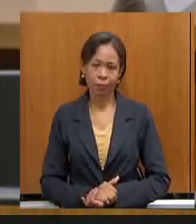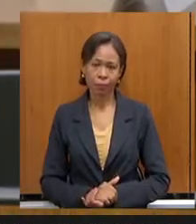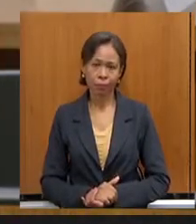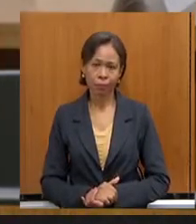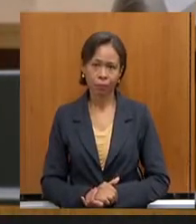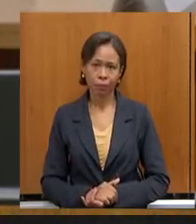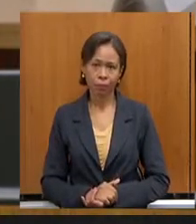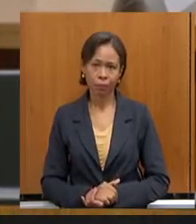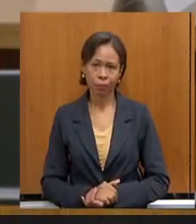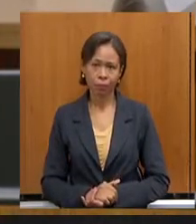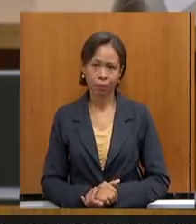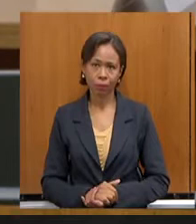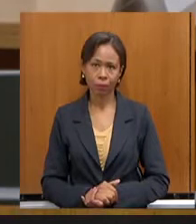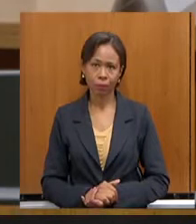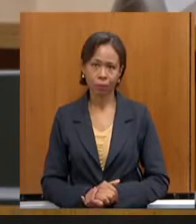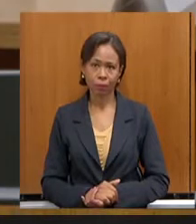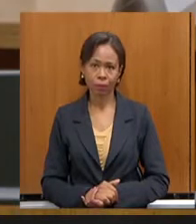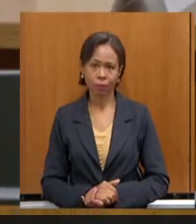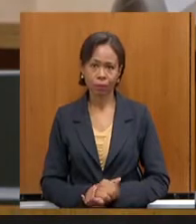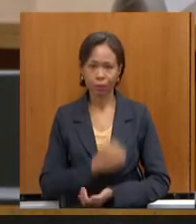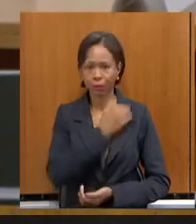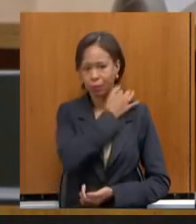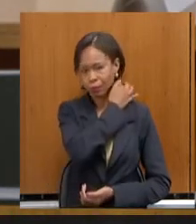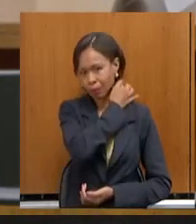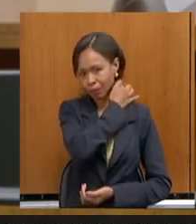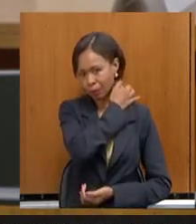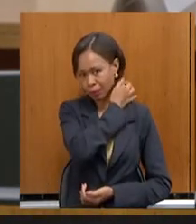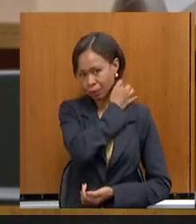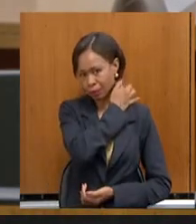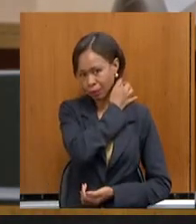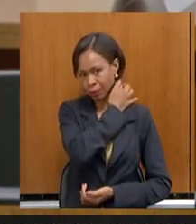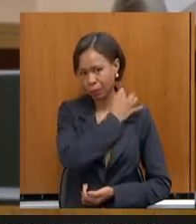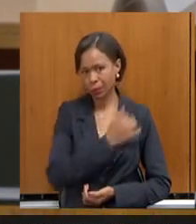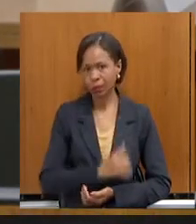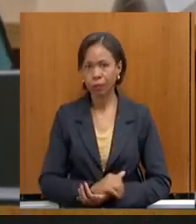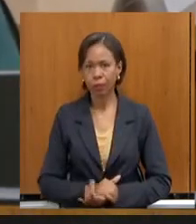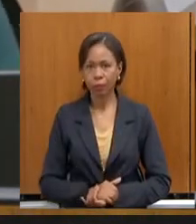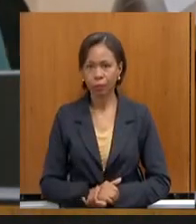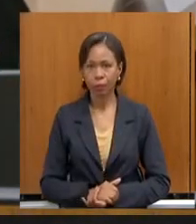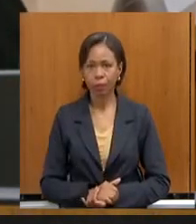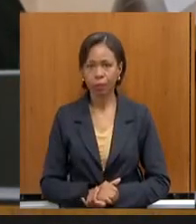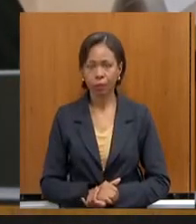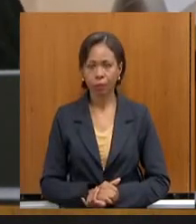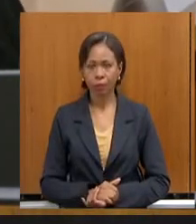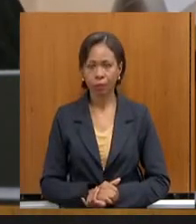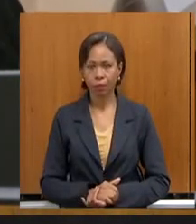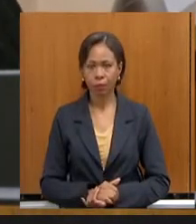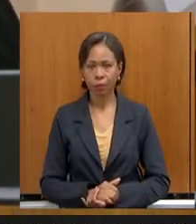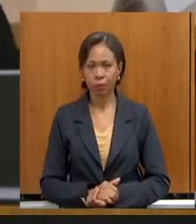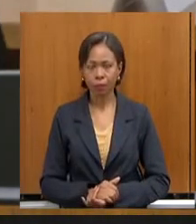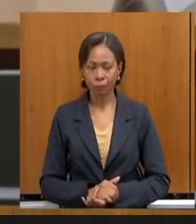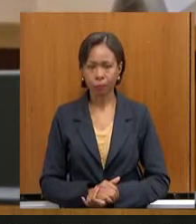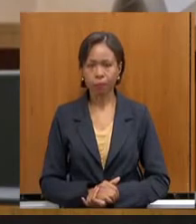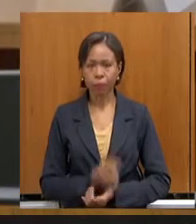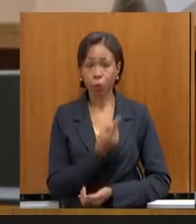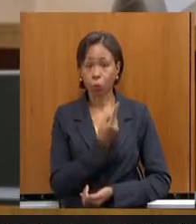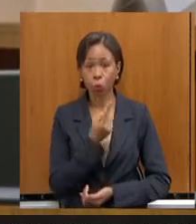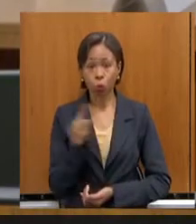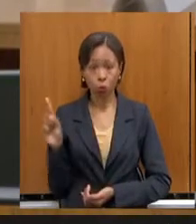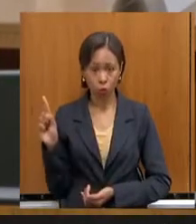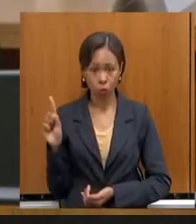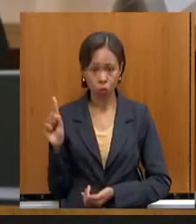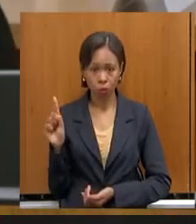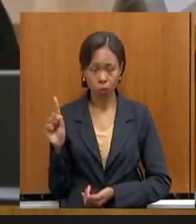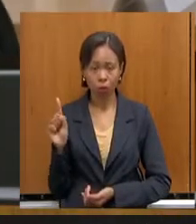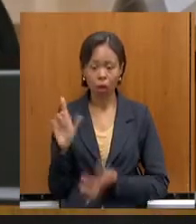e onde que tá o computador para o sabiá foi uma demais Obrigada bem e o último